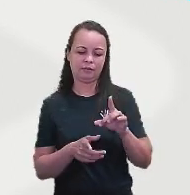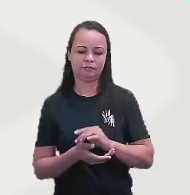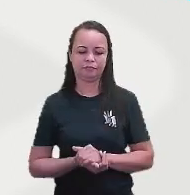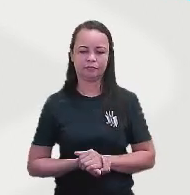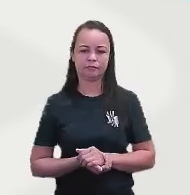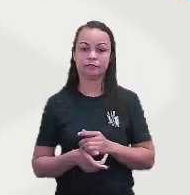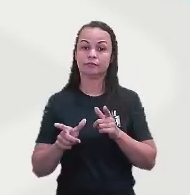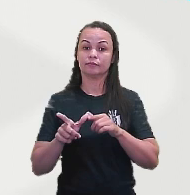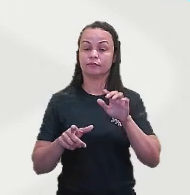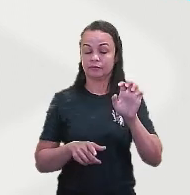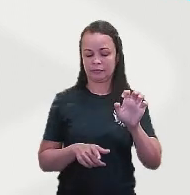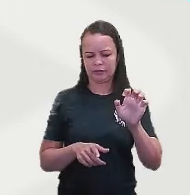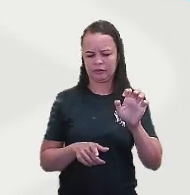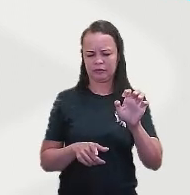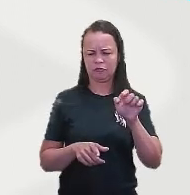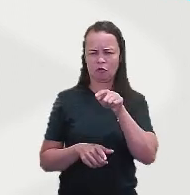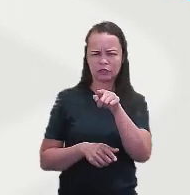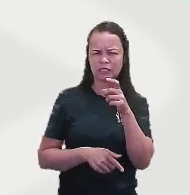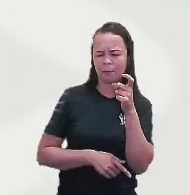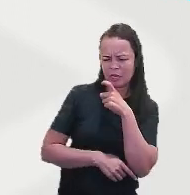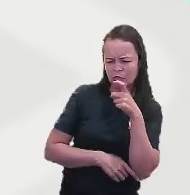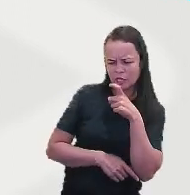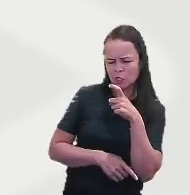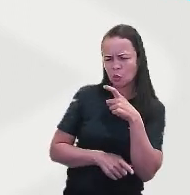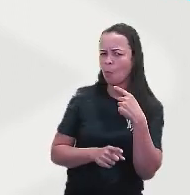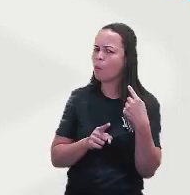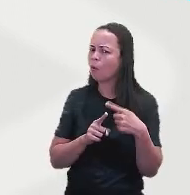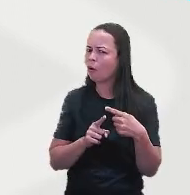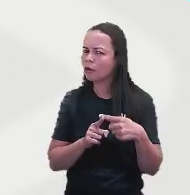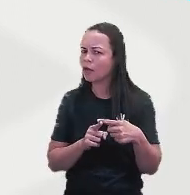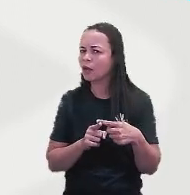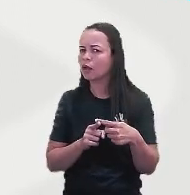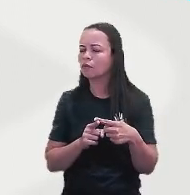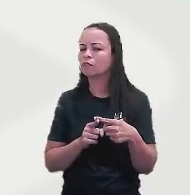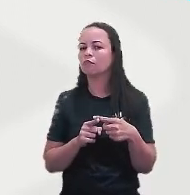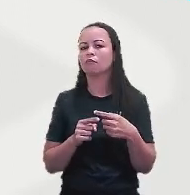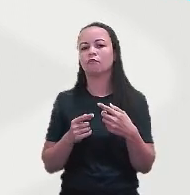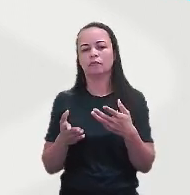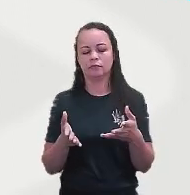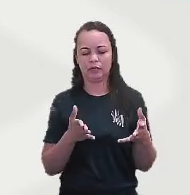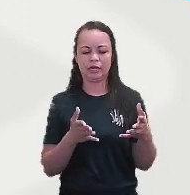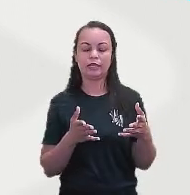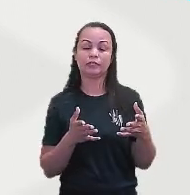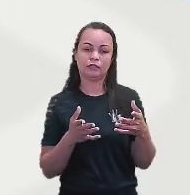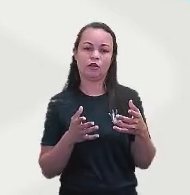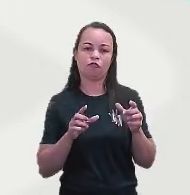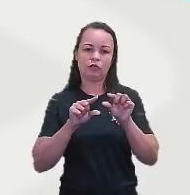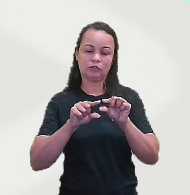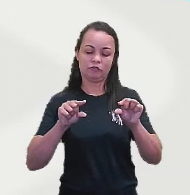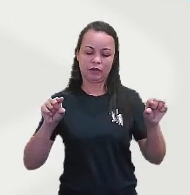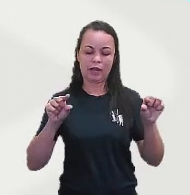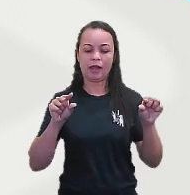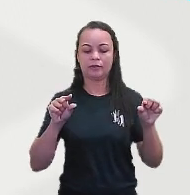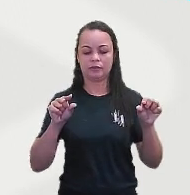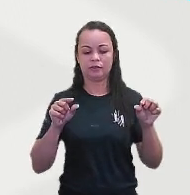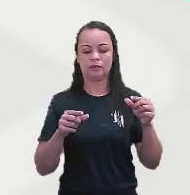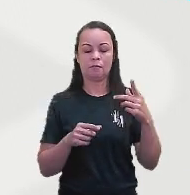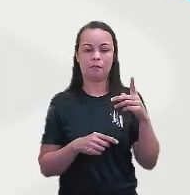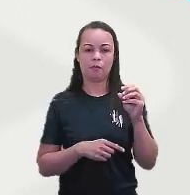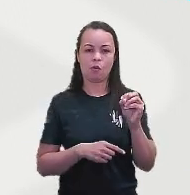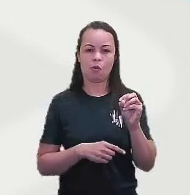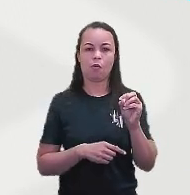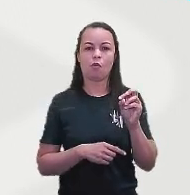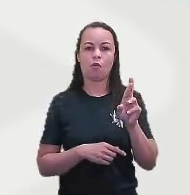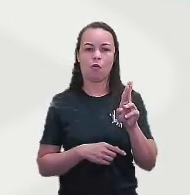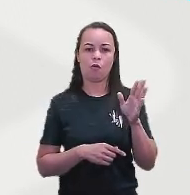está mentindo? Por quê? Então, aí, finalzinho da frase, o porquê separado e com acento. Então,